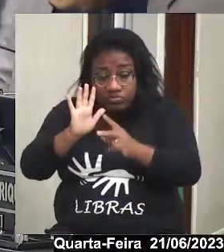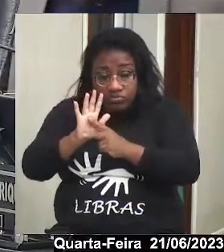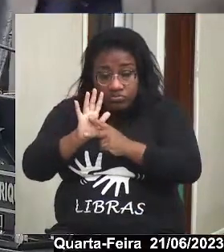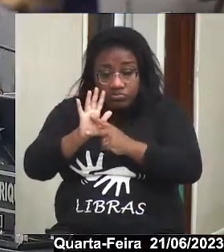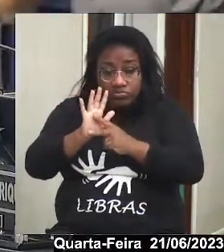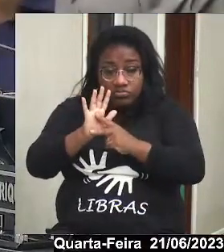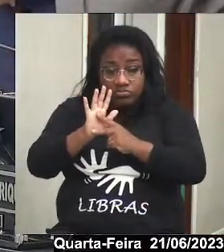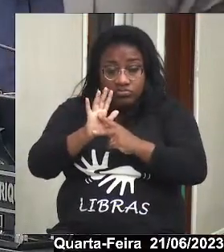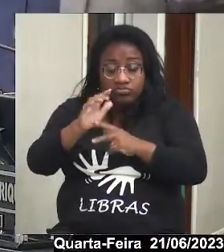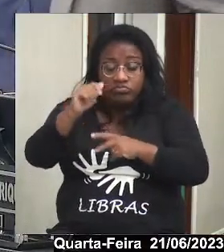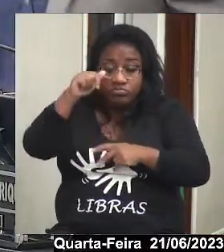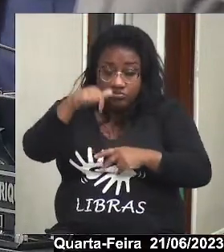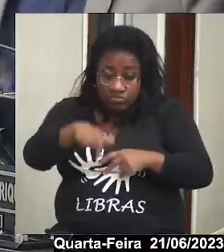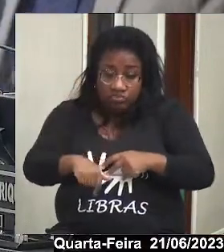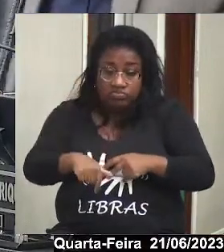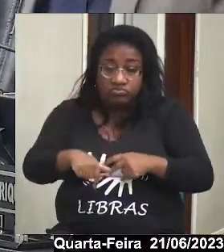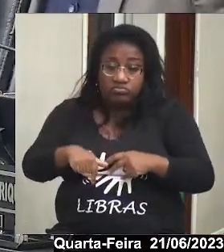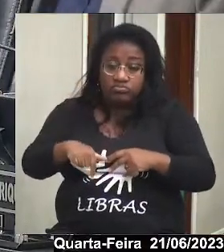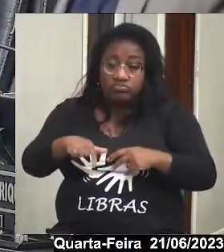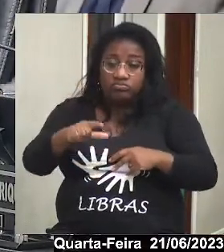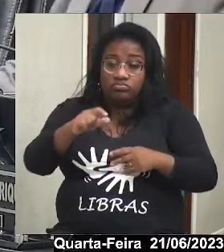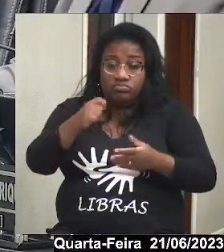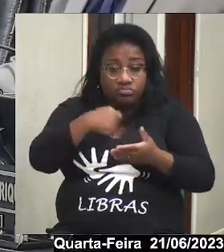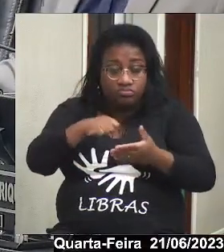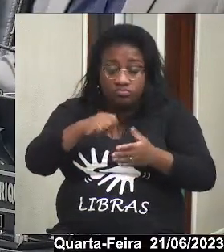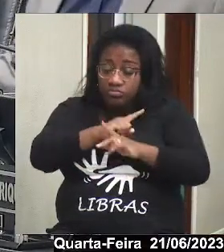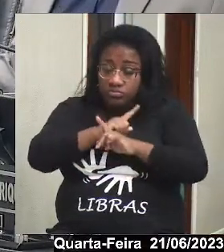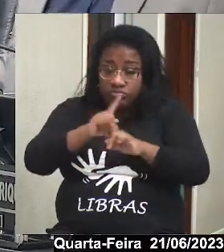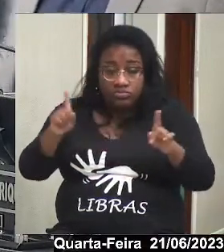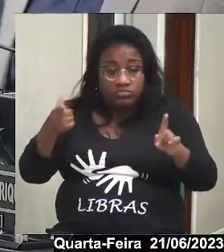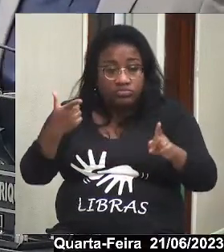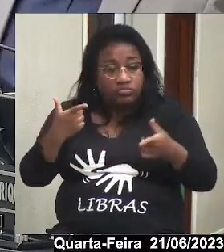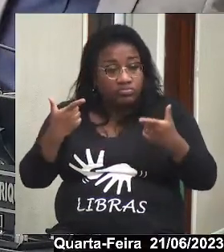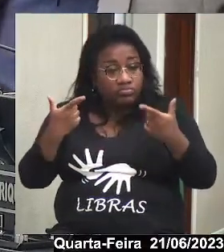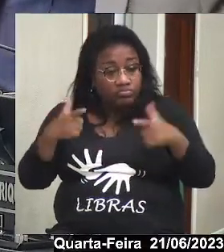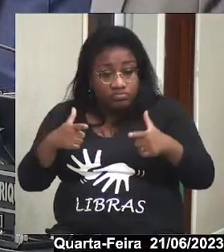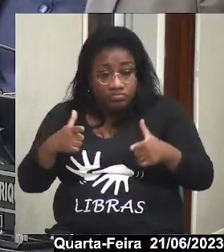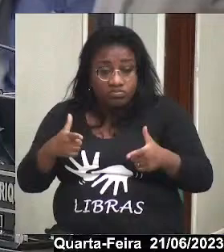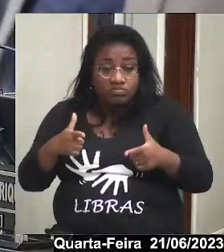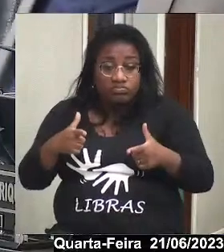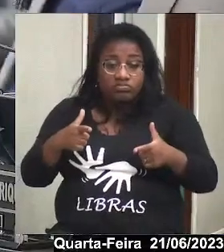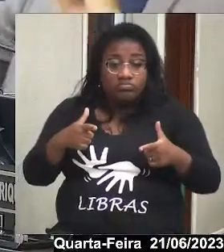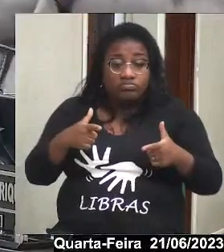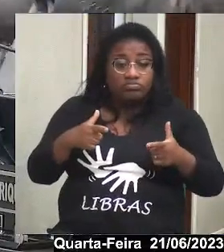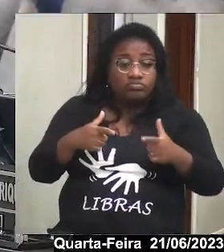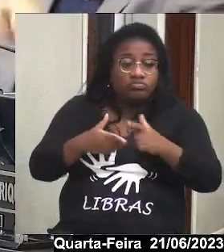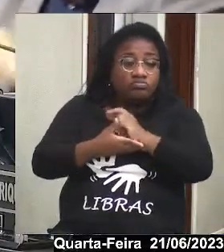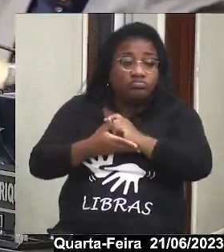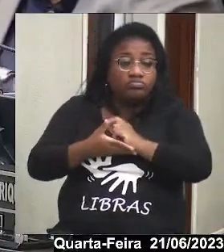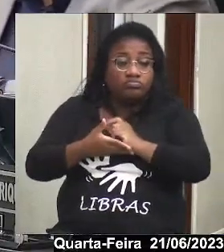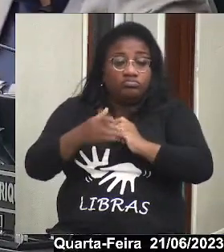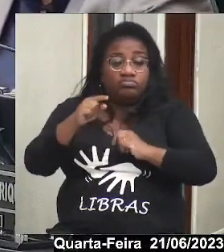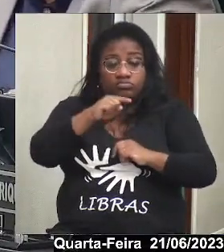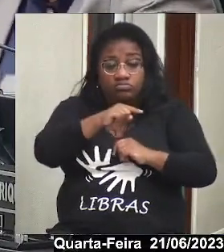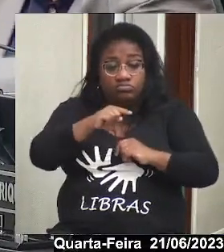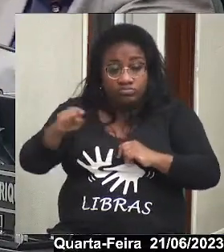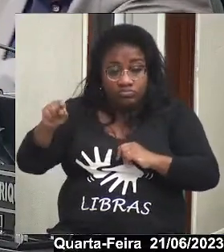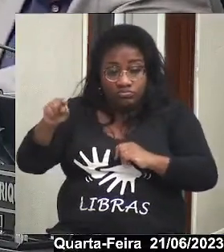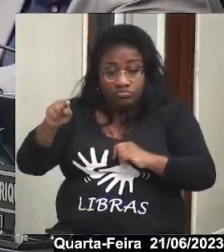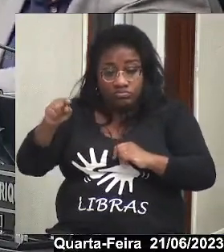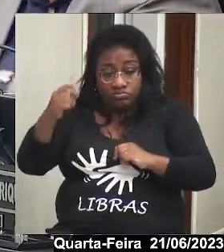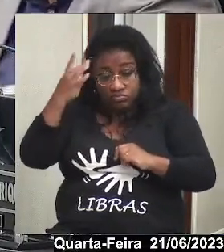ser votado dentro dessa Casa de Leis, e não haverá nenhum projeto a ser votado aqui que